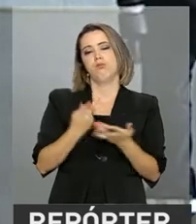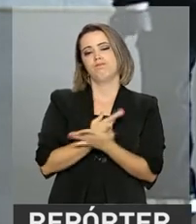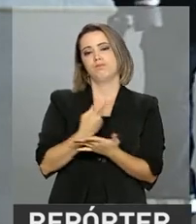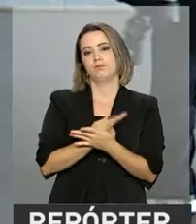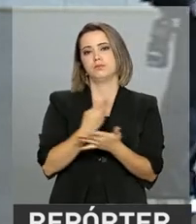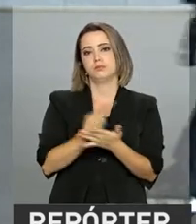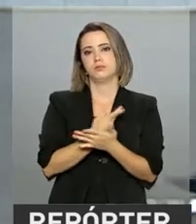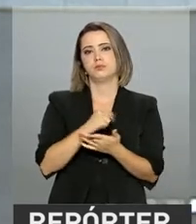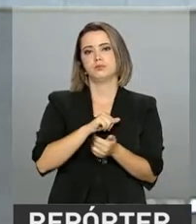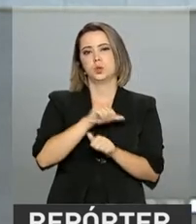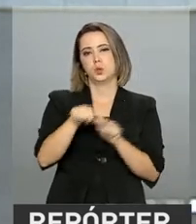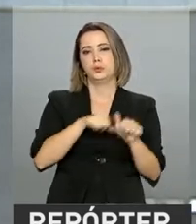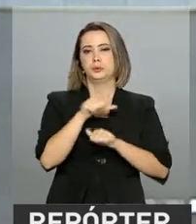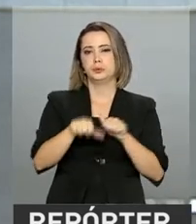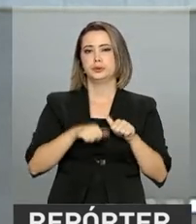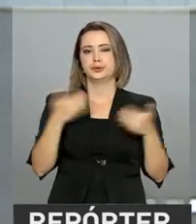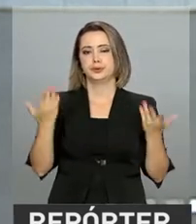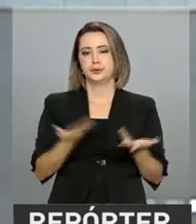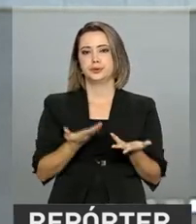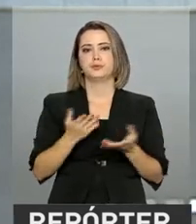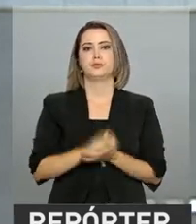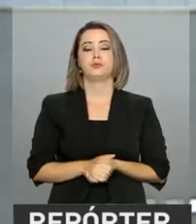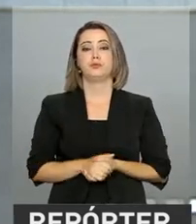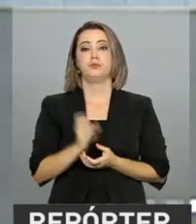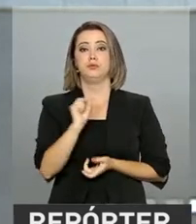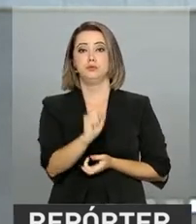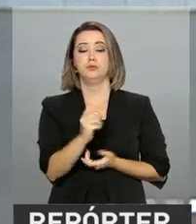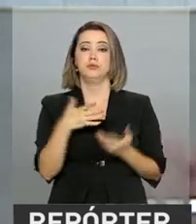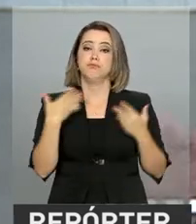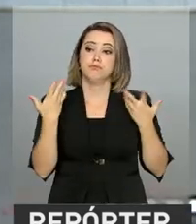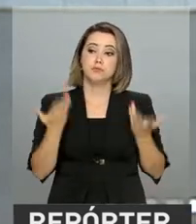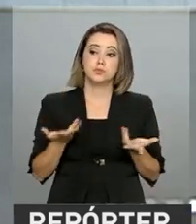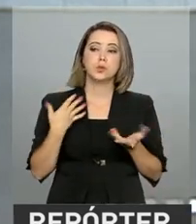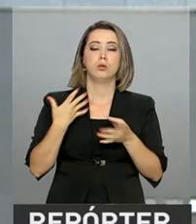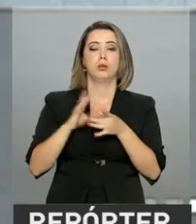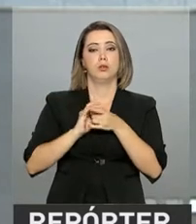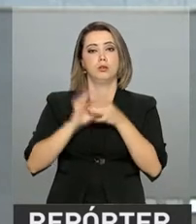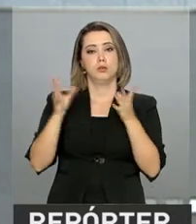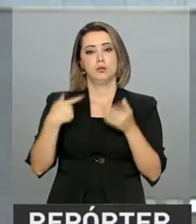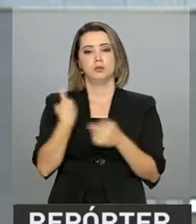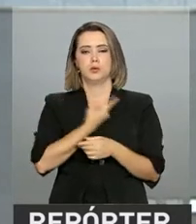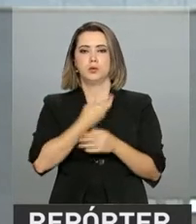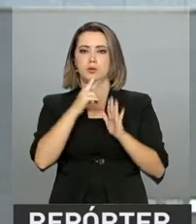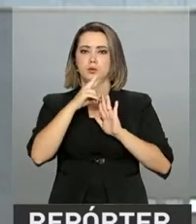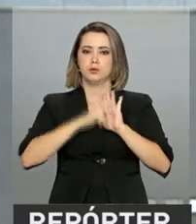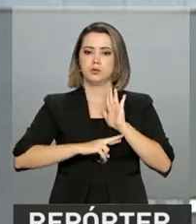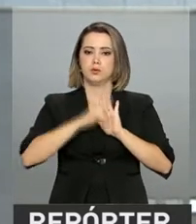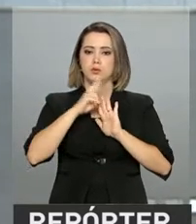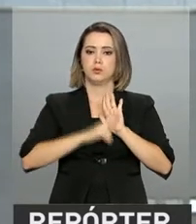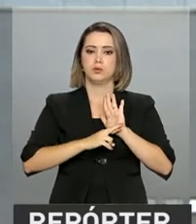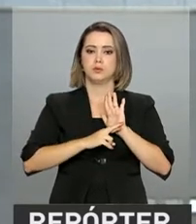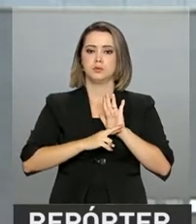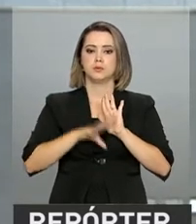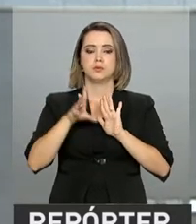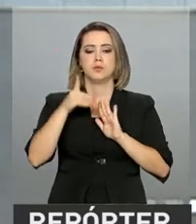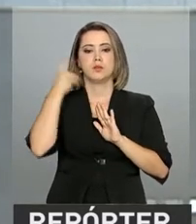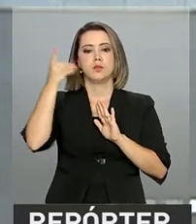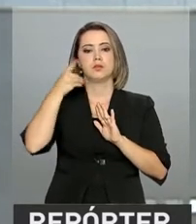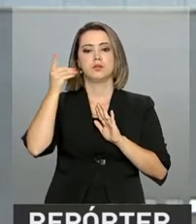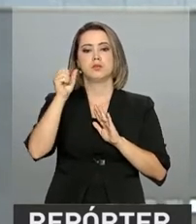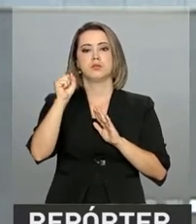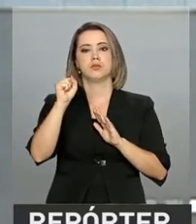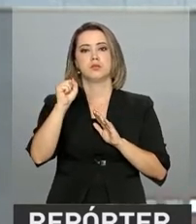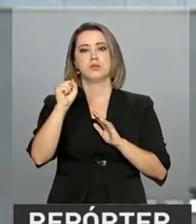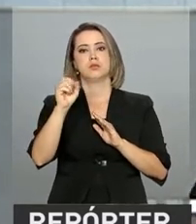que eles não tivessem o que tem hoje autorizei o nosso relator o deputado arthur maia a